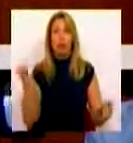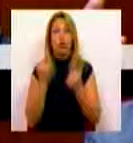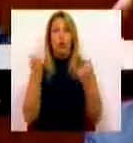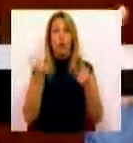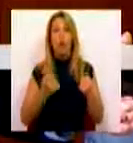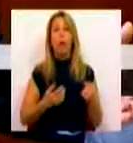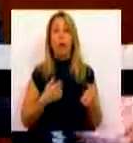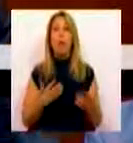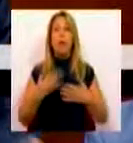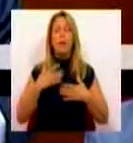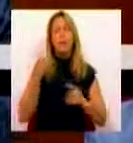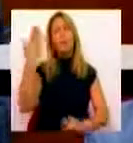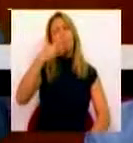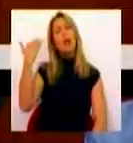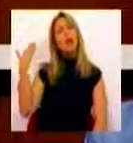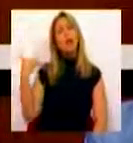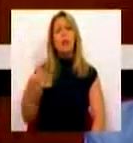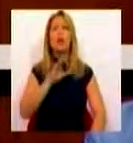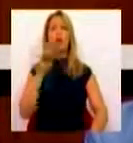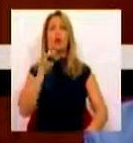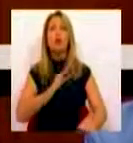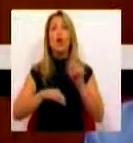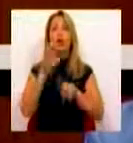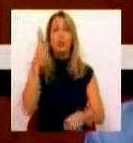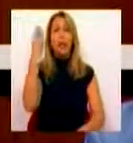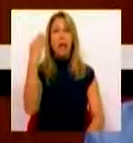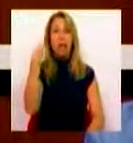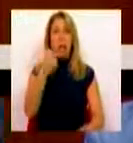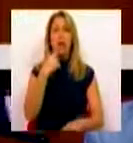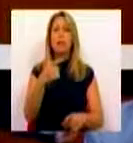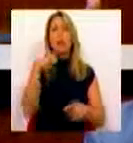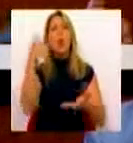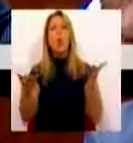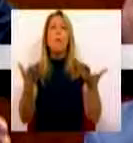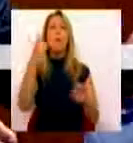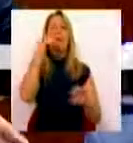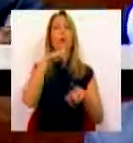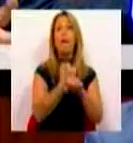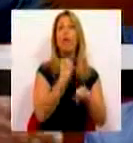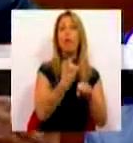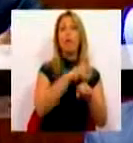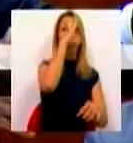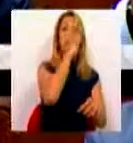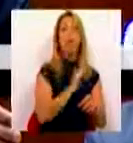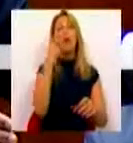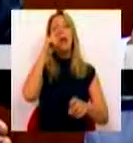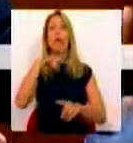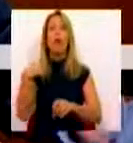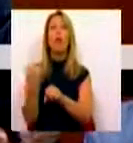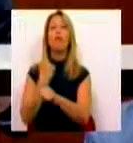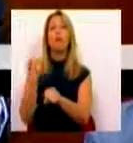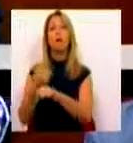Martins fazia a comparação entre as responsabilidades de quem exerce funções governativas e quem exerce funções na administração de um